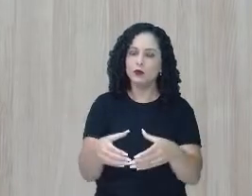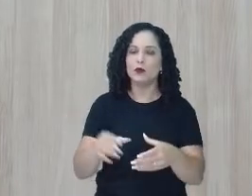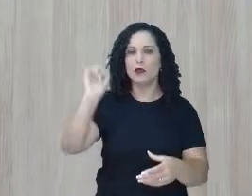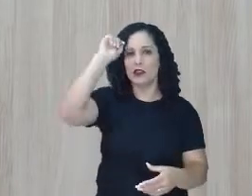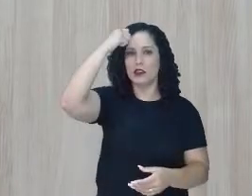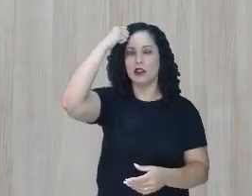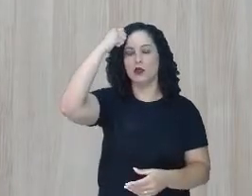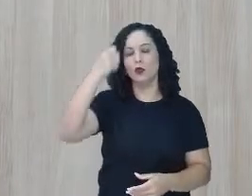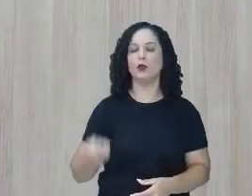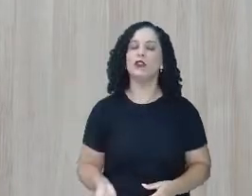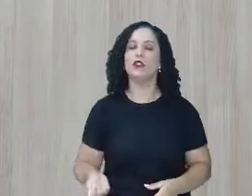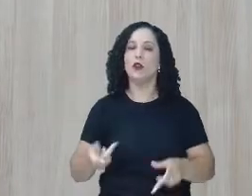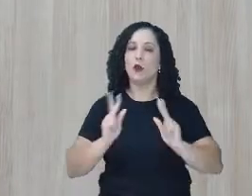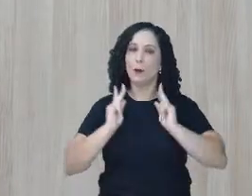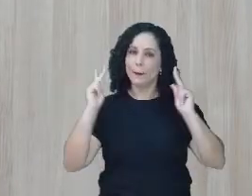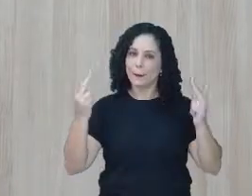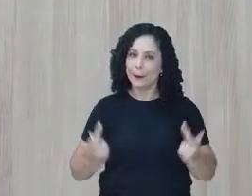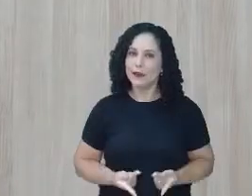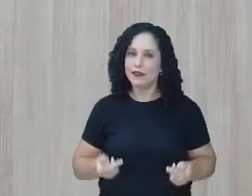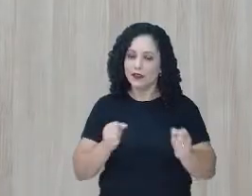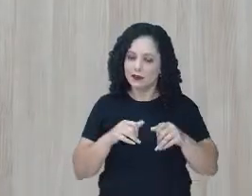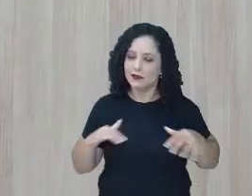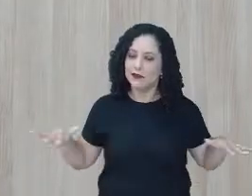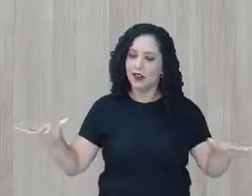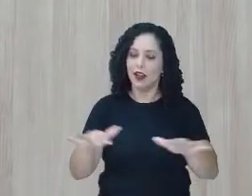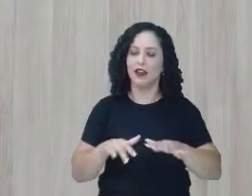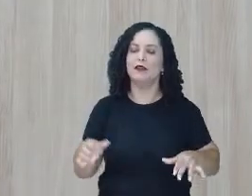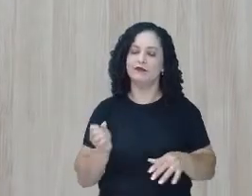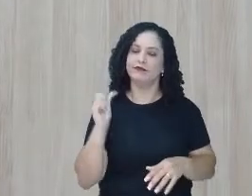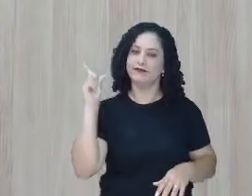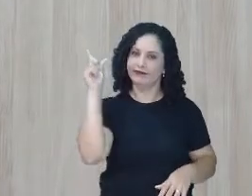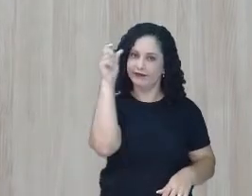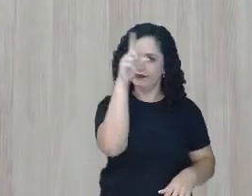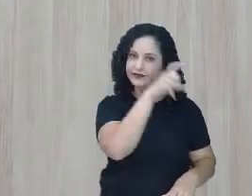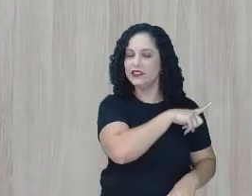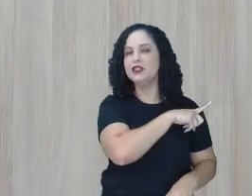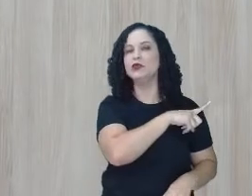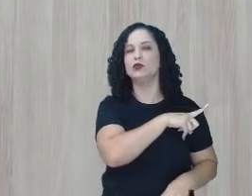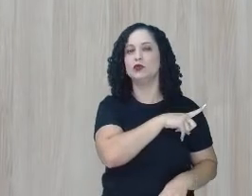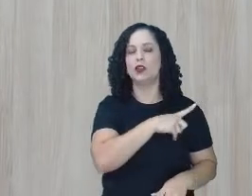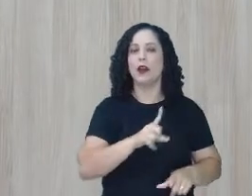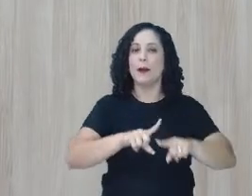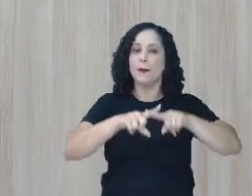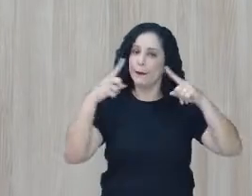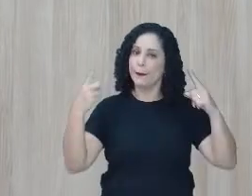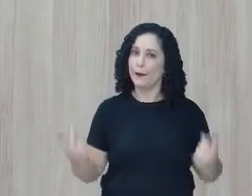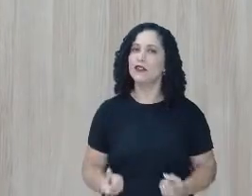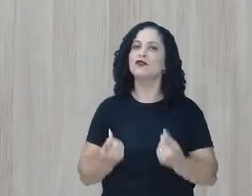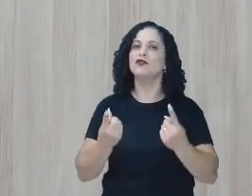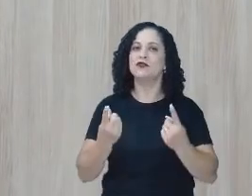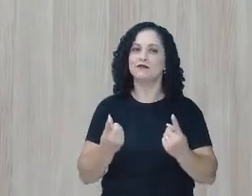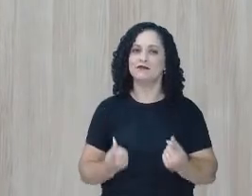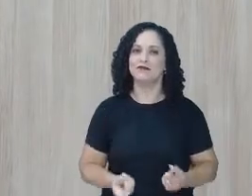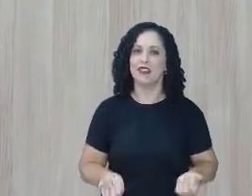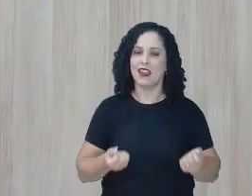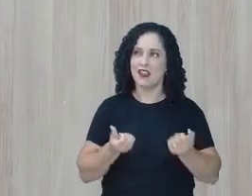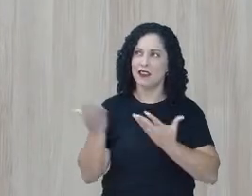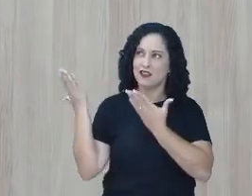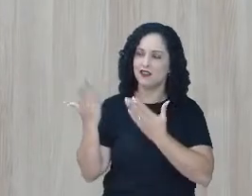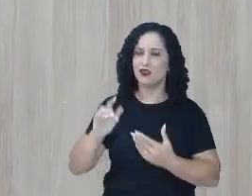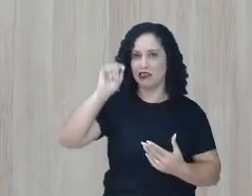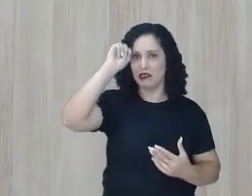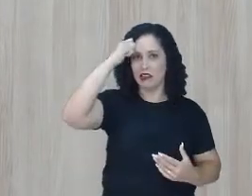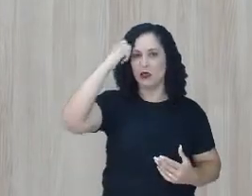humanidade, né, mesmo para a escravidão, que era algo tão difícil de ser enfrentado, mas esses sujeitos, eles,